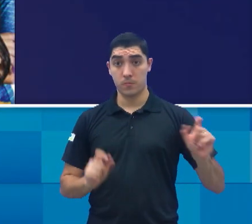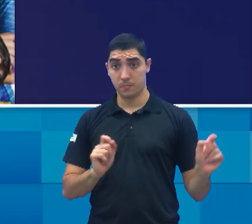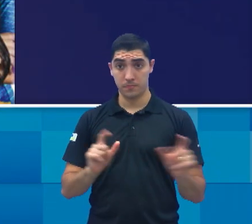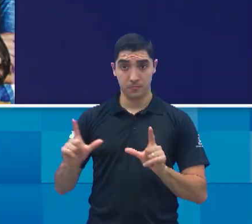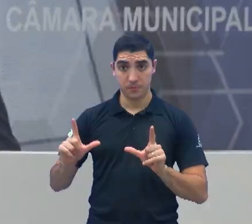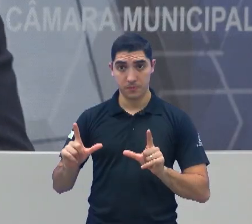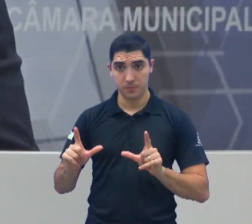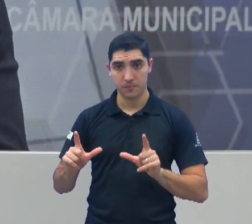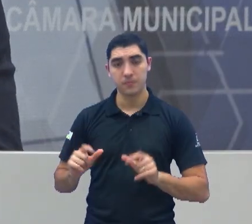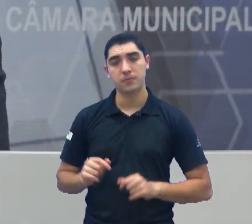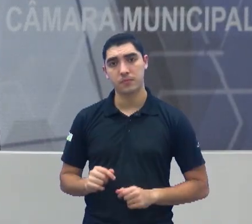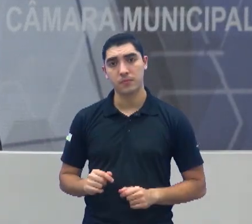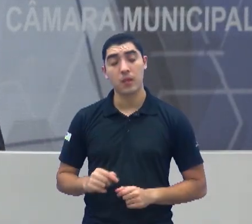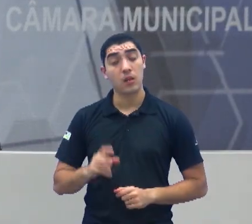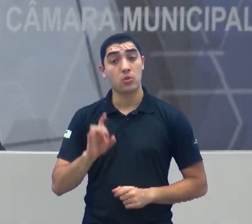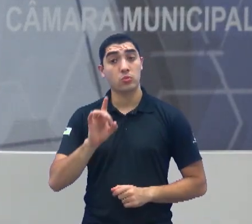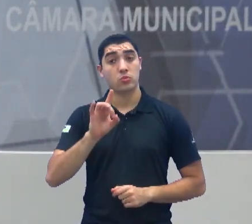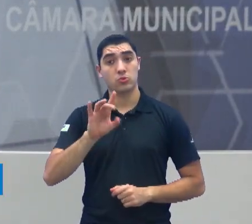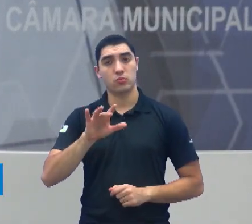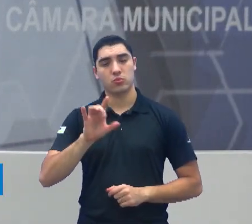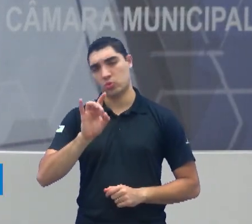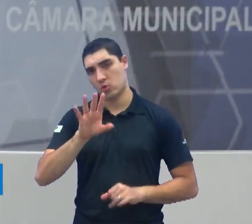tem, mas eu queria aqui